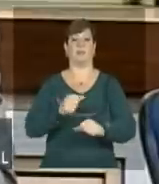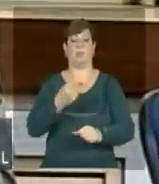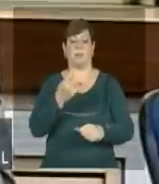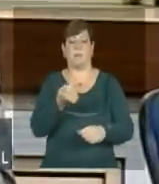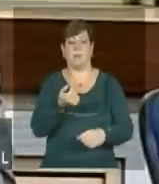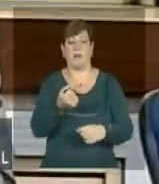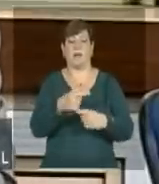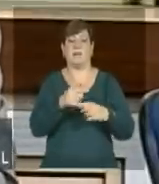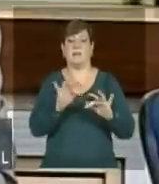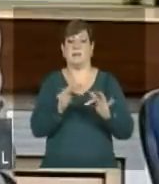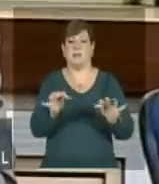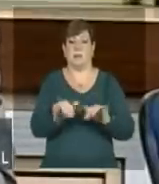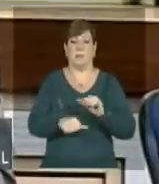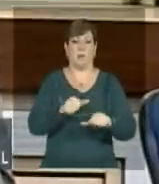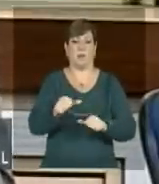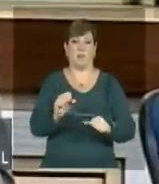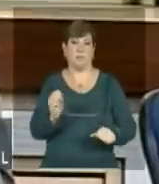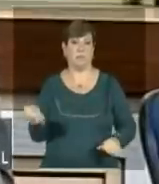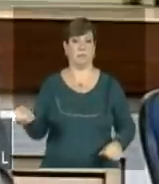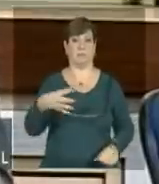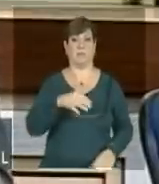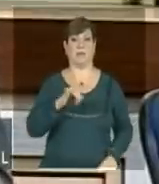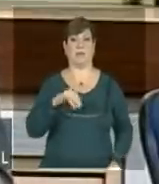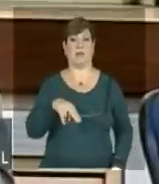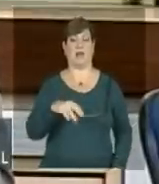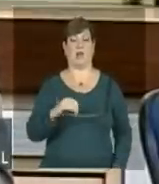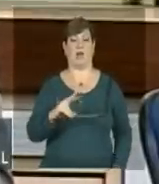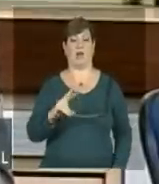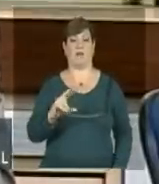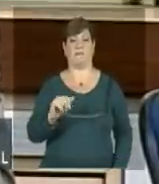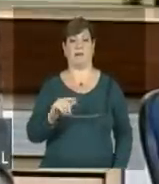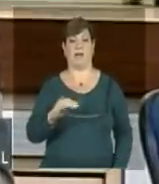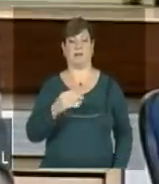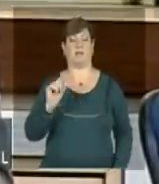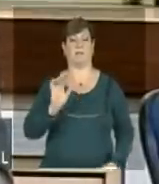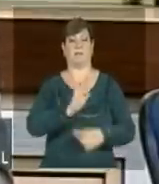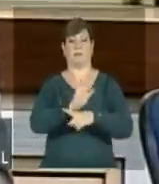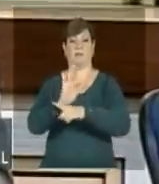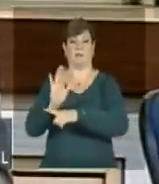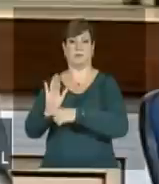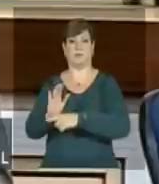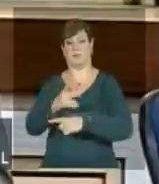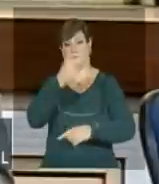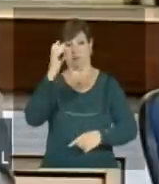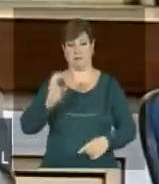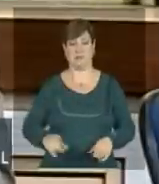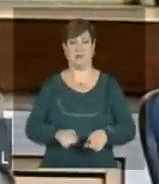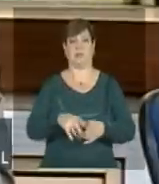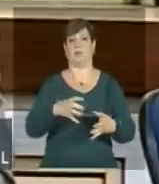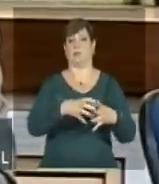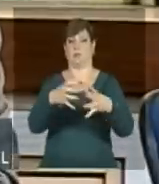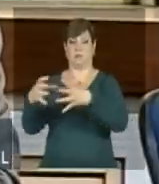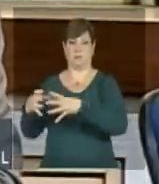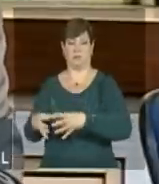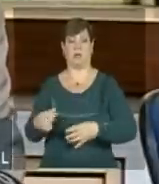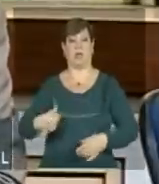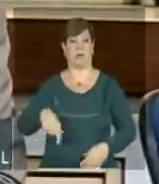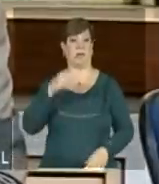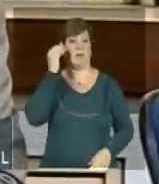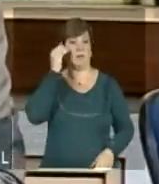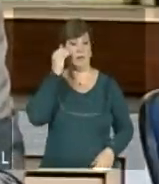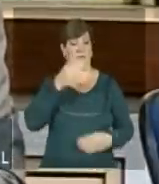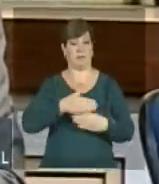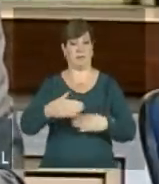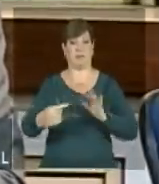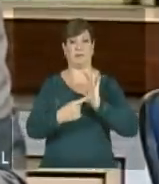em uma inovação capaz de produzir resultados positivos para as organizações e para os cidadãos. Assistiremos daqui a instantes